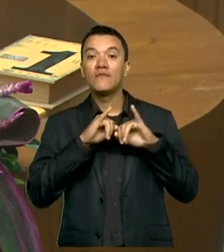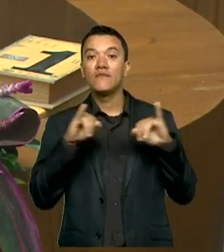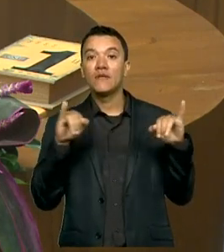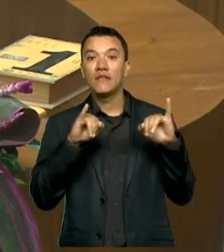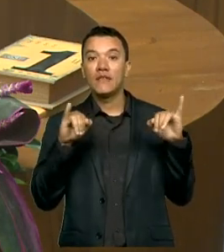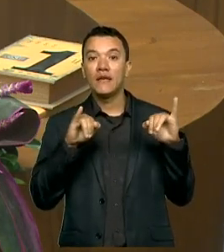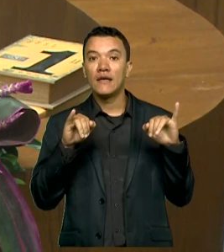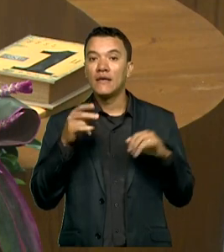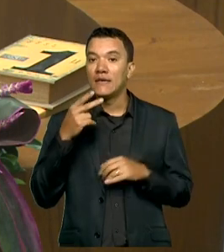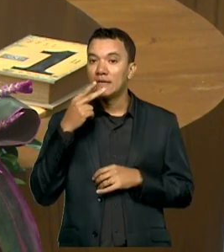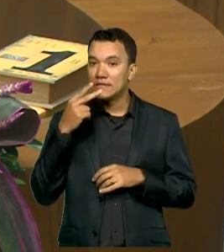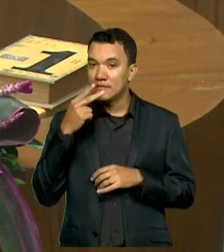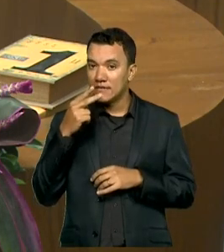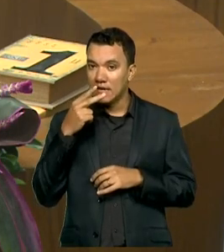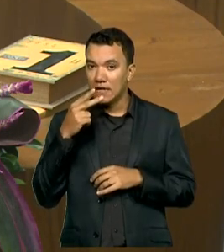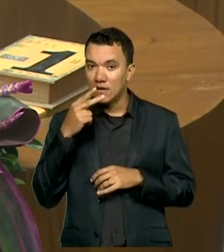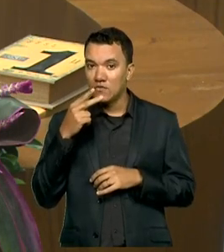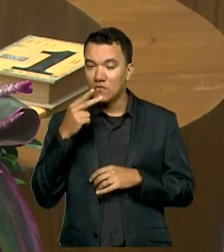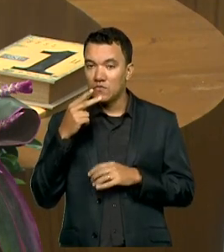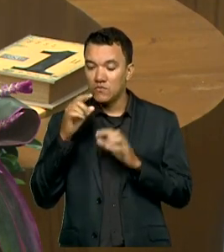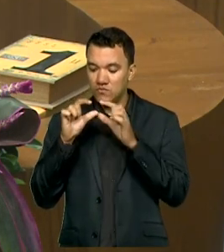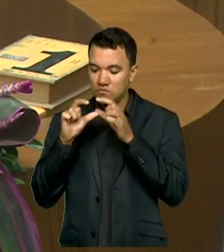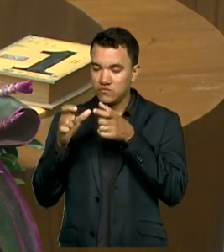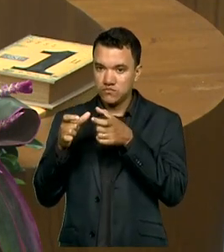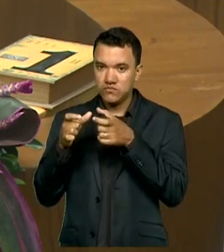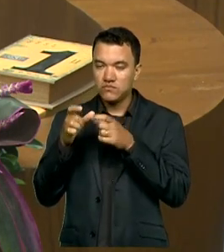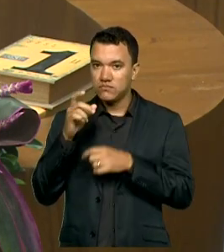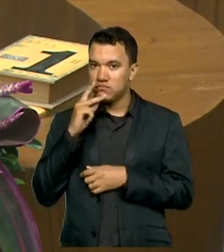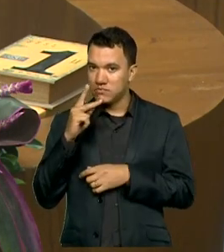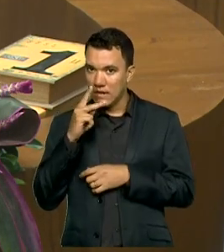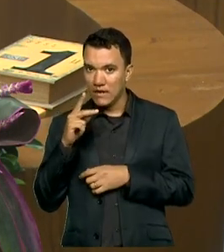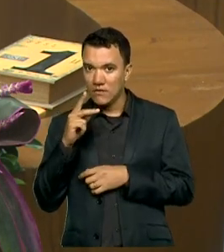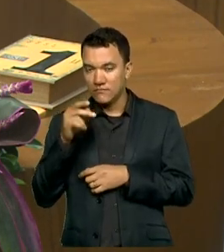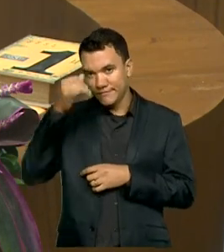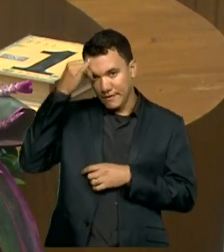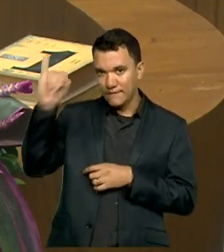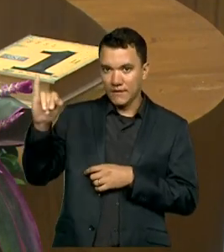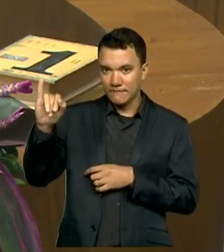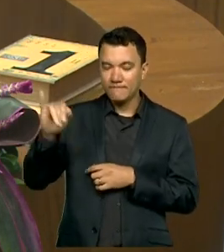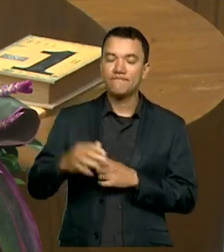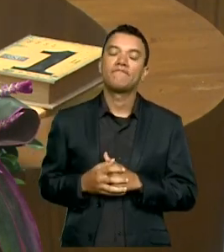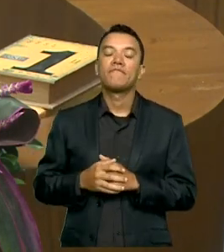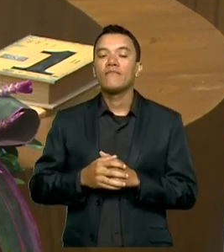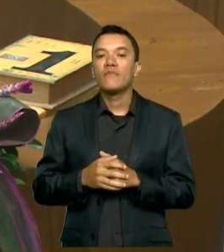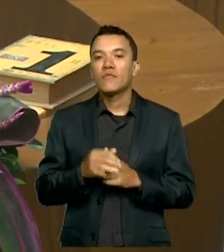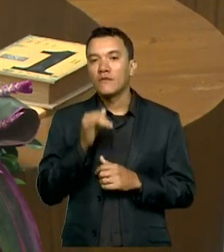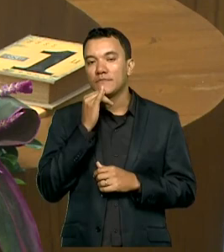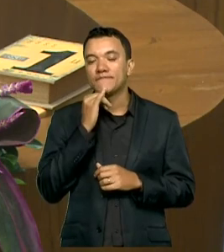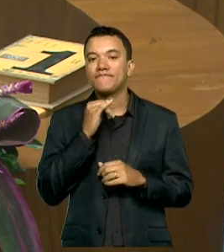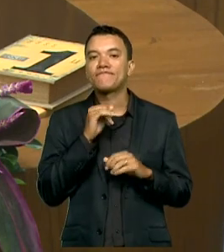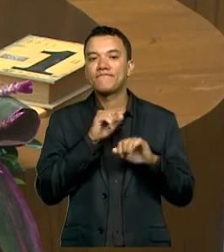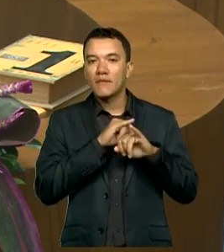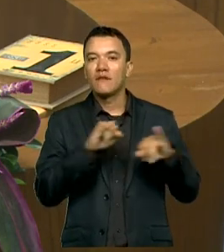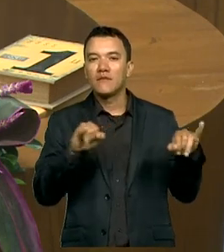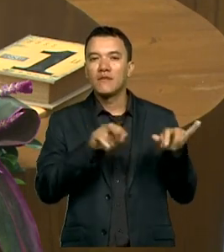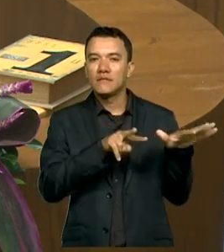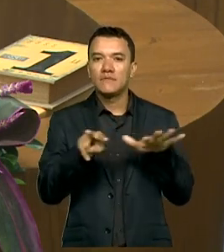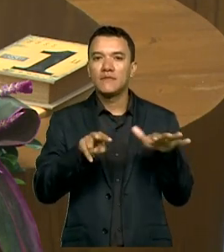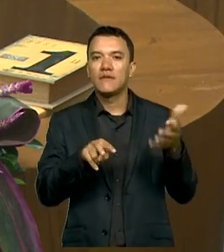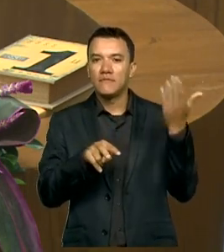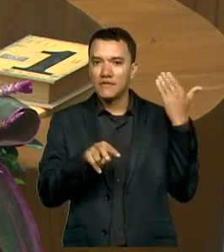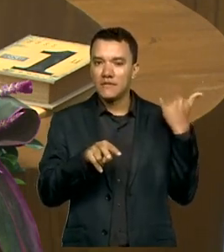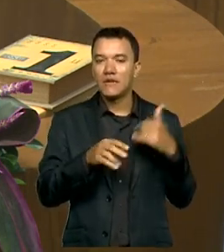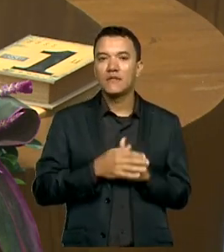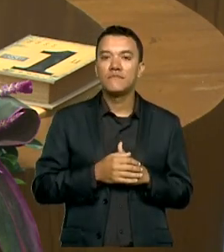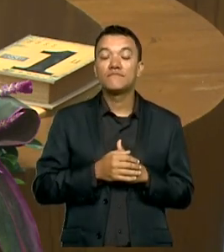têm acompanhado o noticiário nacional, na semana passada especialmente, onde a